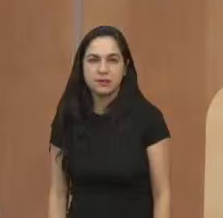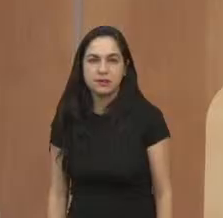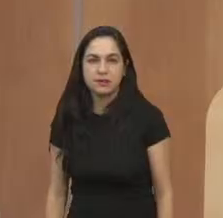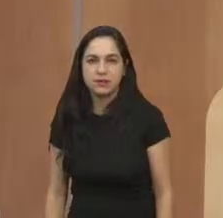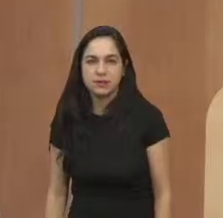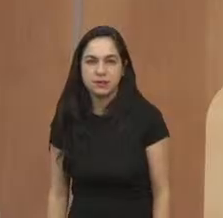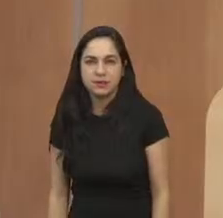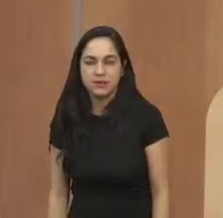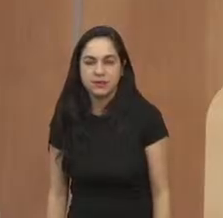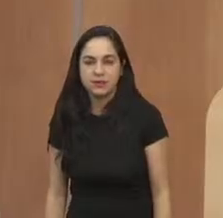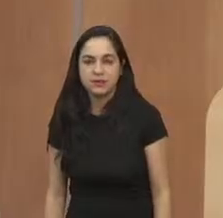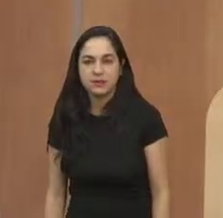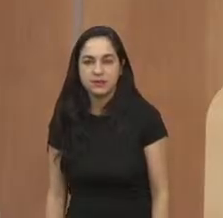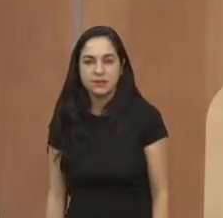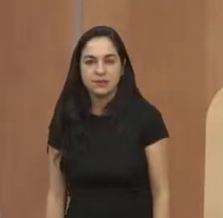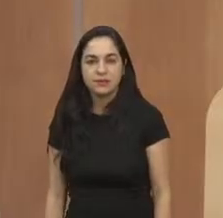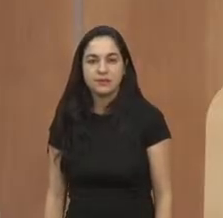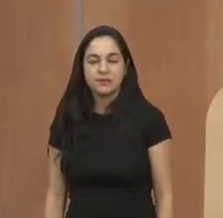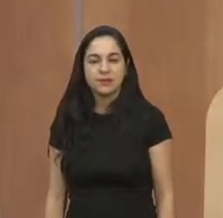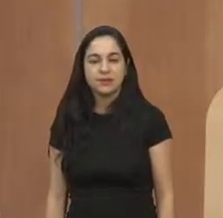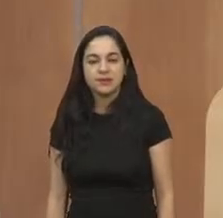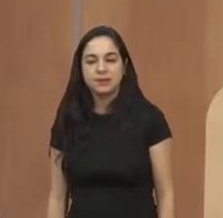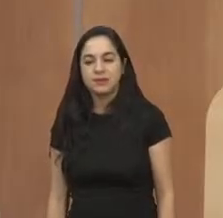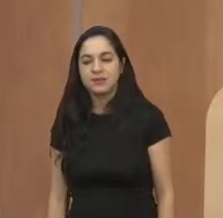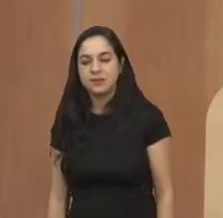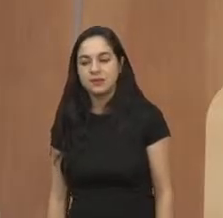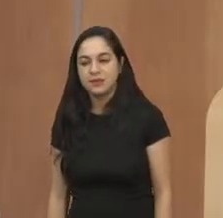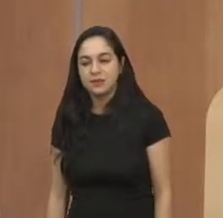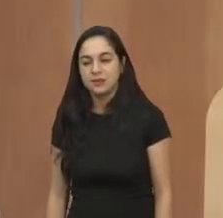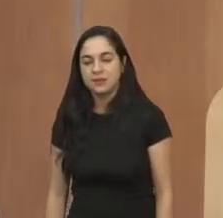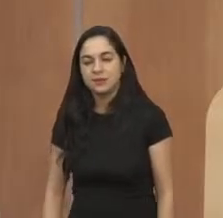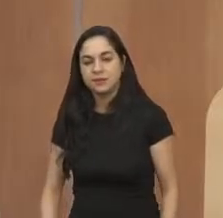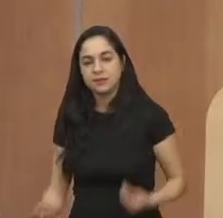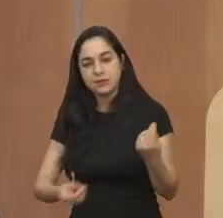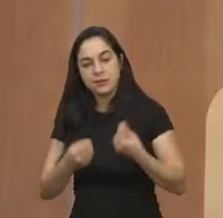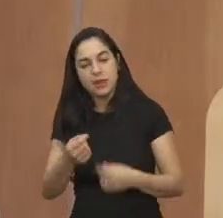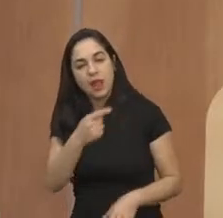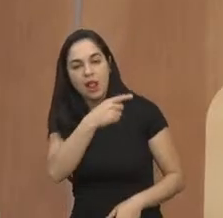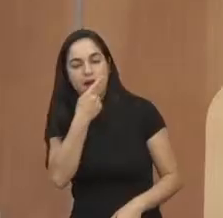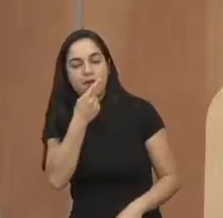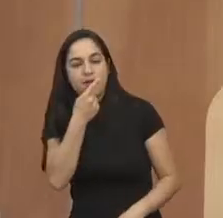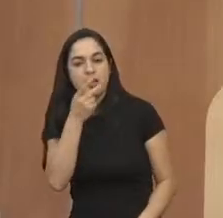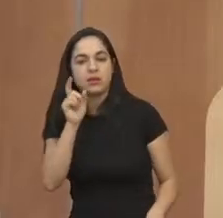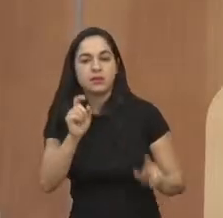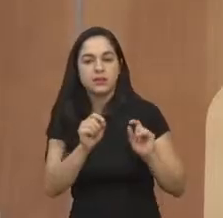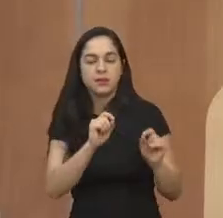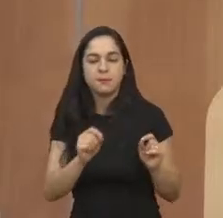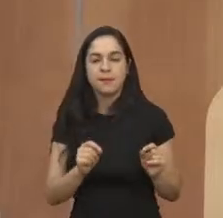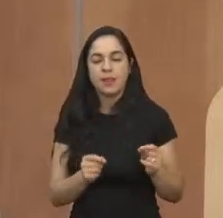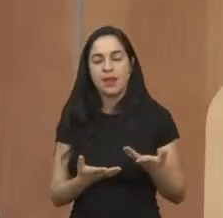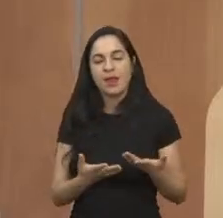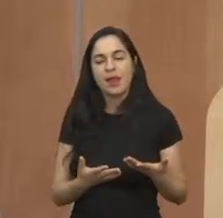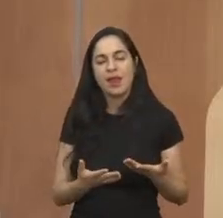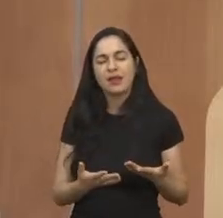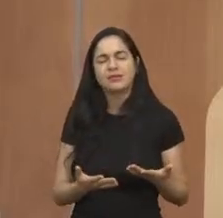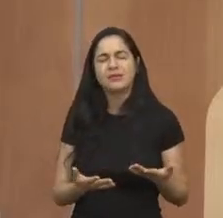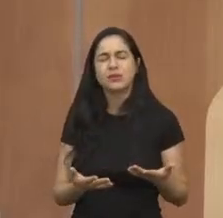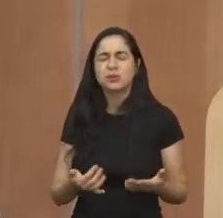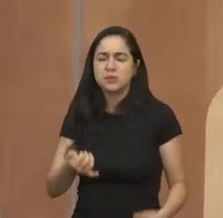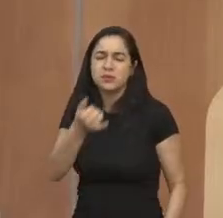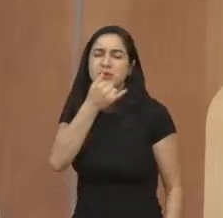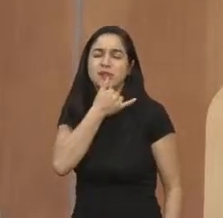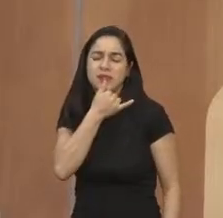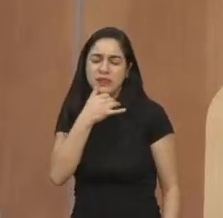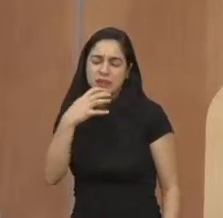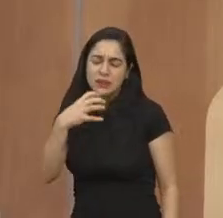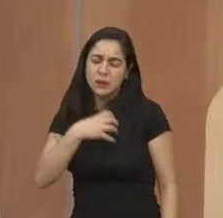que é adulto, quando vai sepultar alguém, como a Cláudia disse, bem cirurgicamente, né? O processo do luto, o processo do sepultamento é